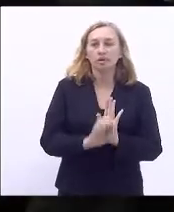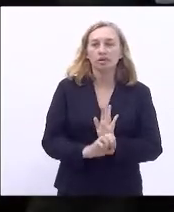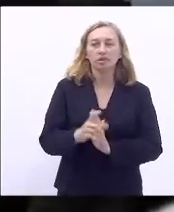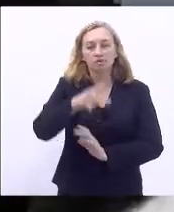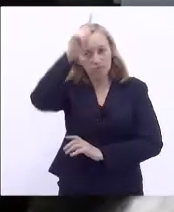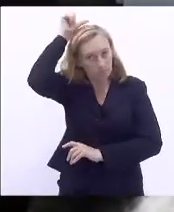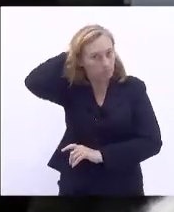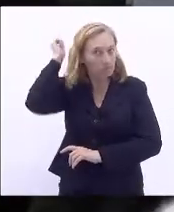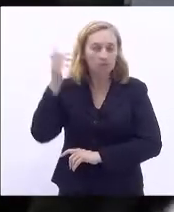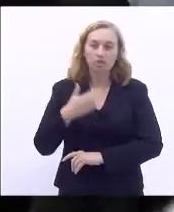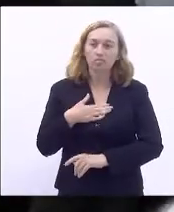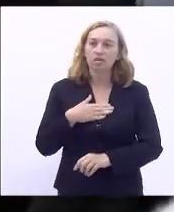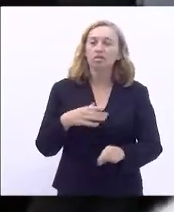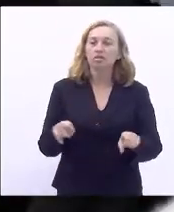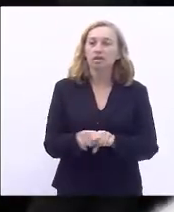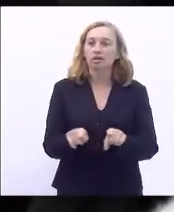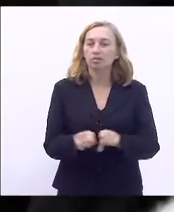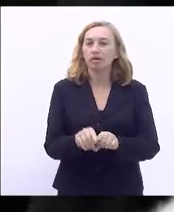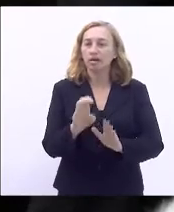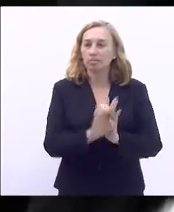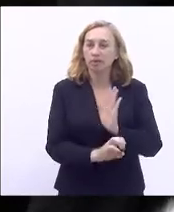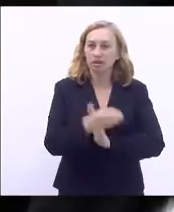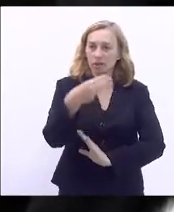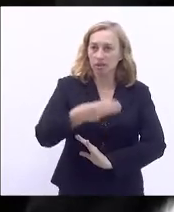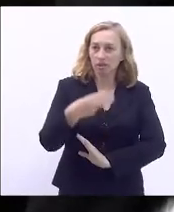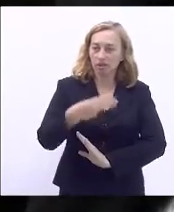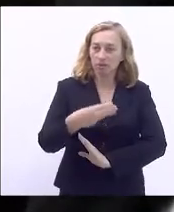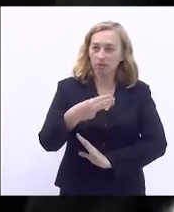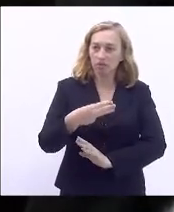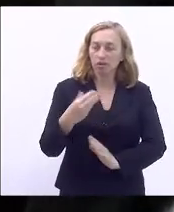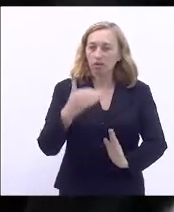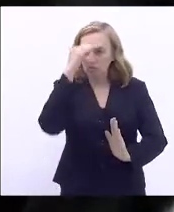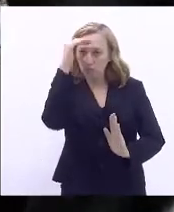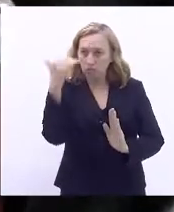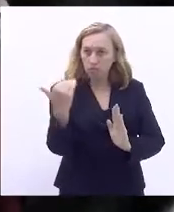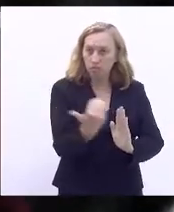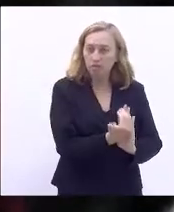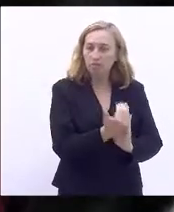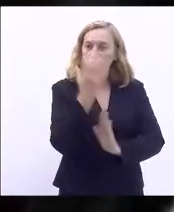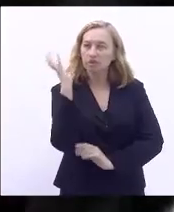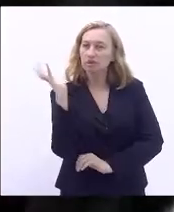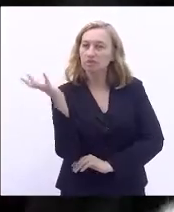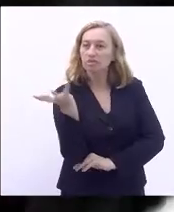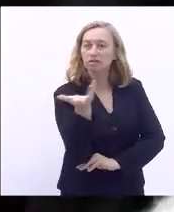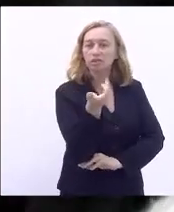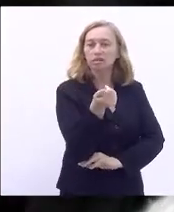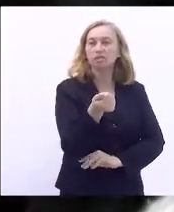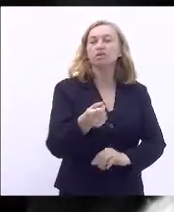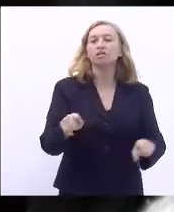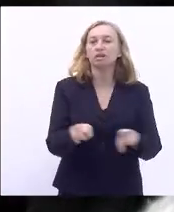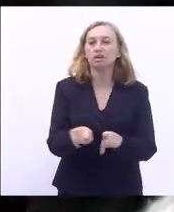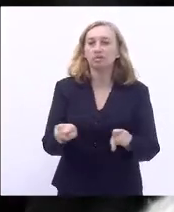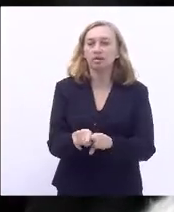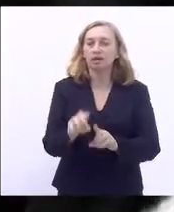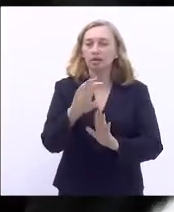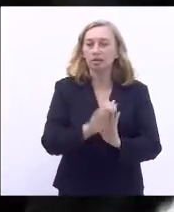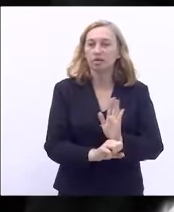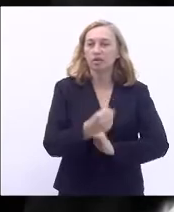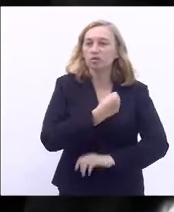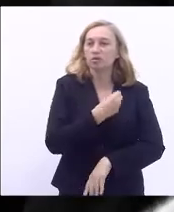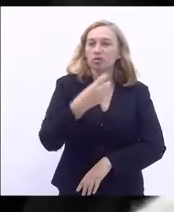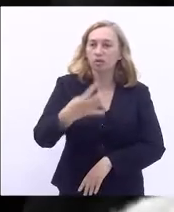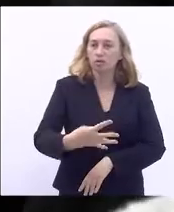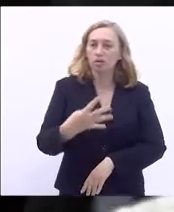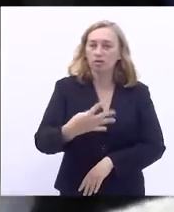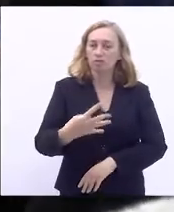A emenda número 3, para garantir o cumprimento das condicionantes ambientais. E a emenda número 4, para